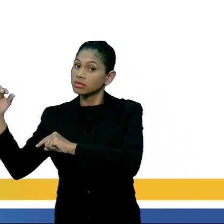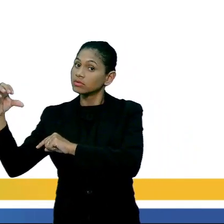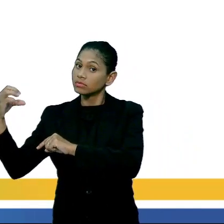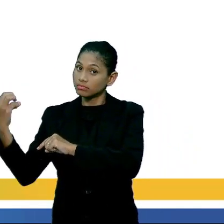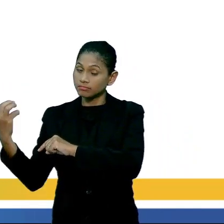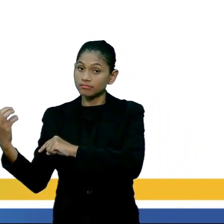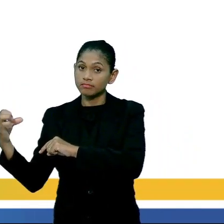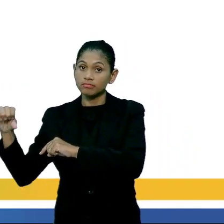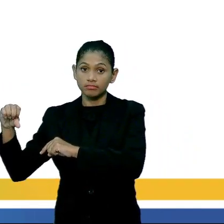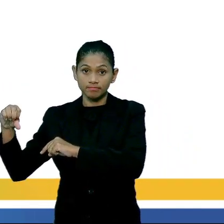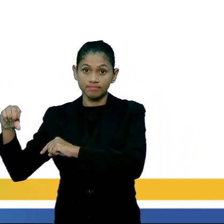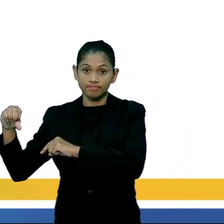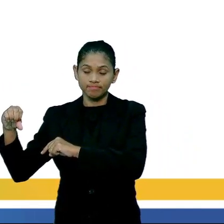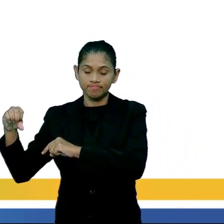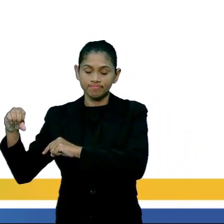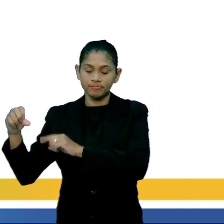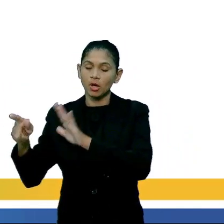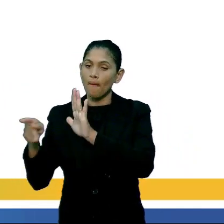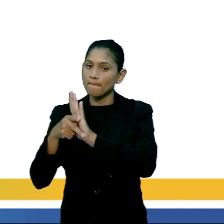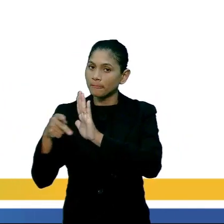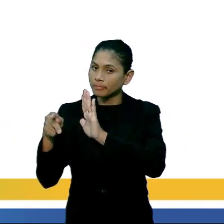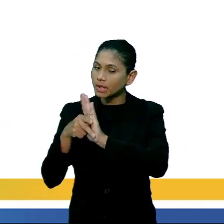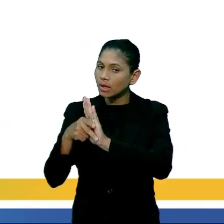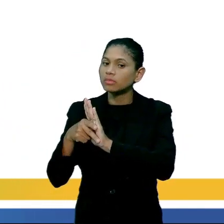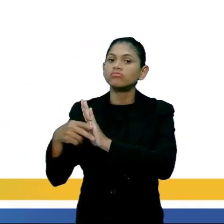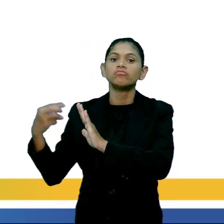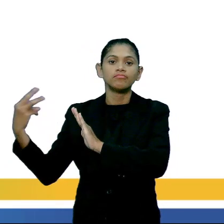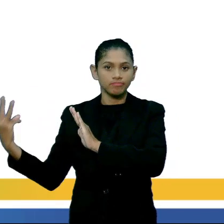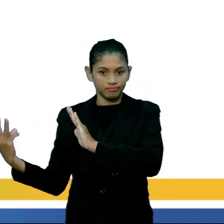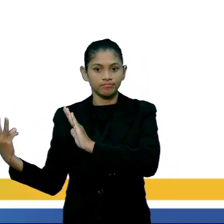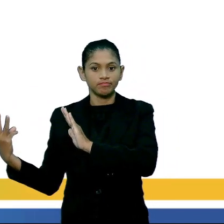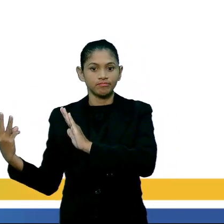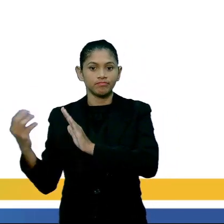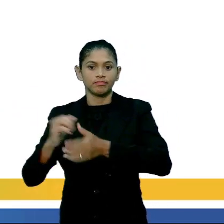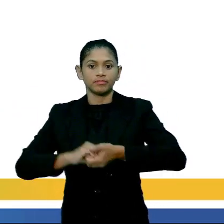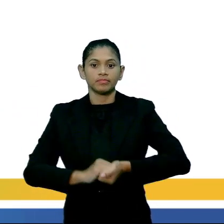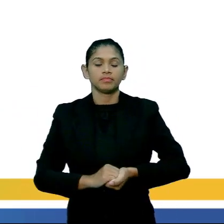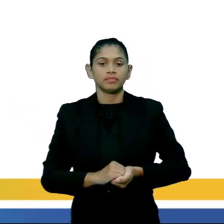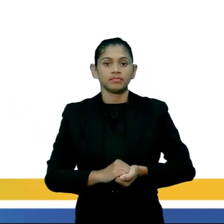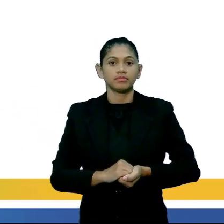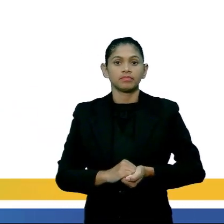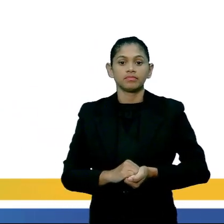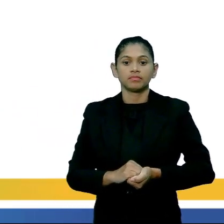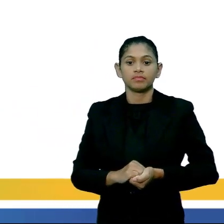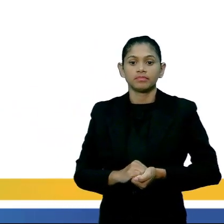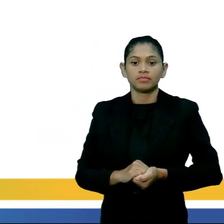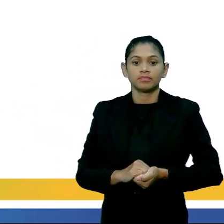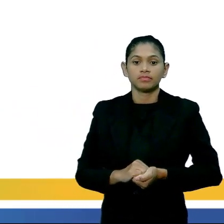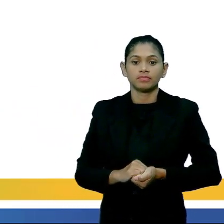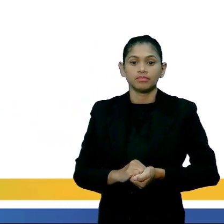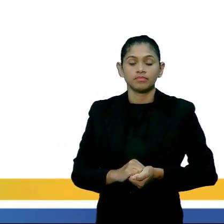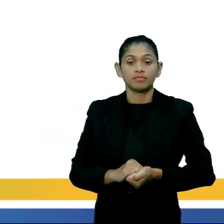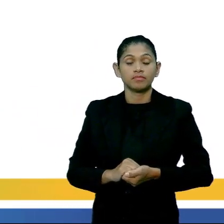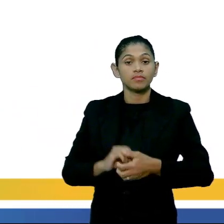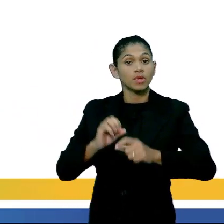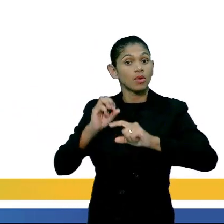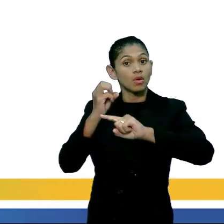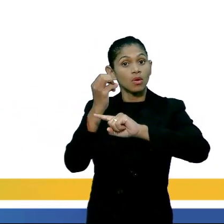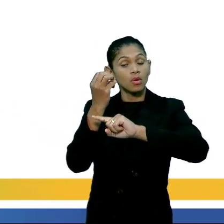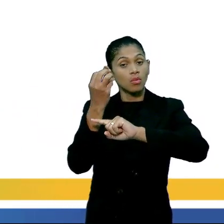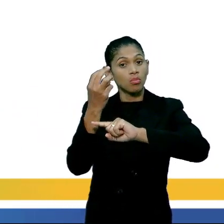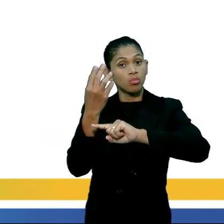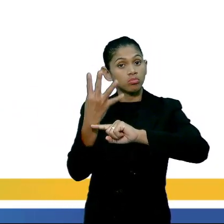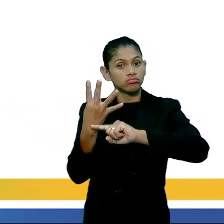3. Então, nós sabemos que vai ficar dessa maneira aí, ok? 45 dividido